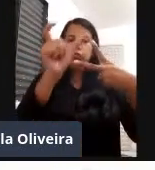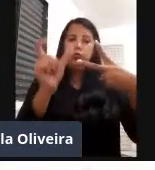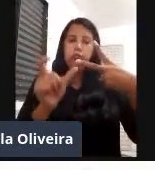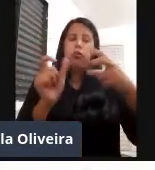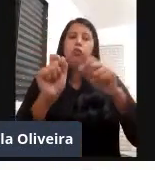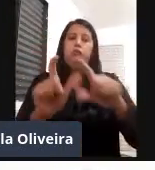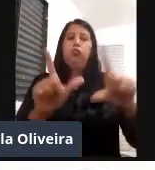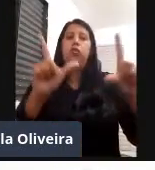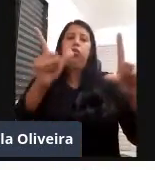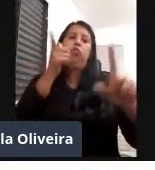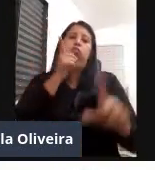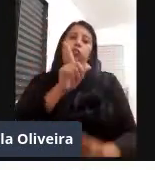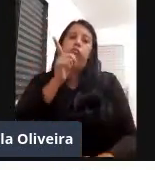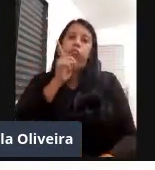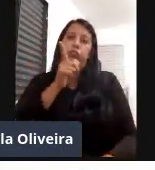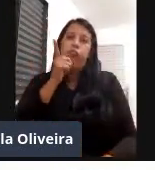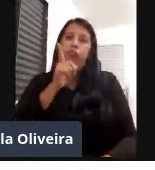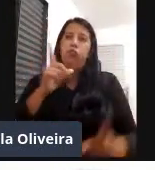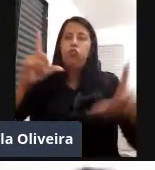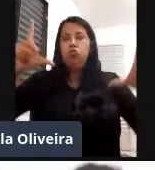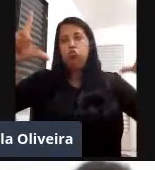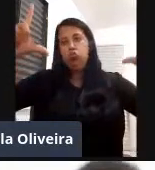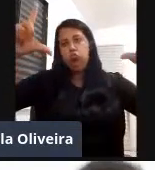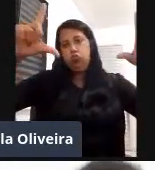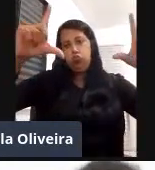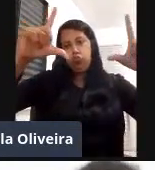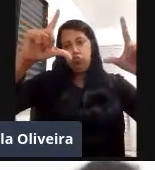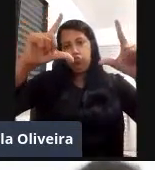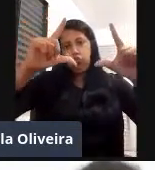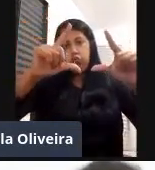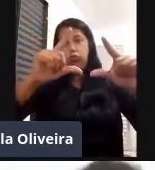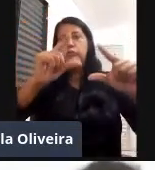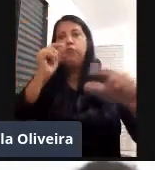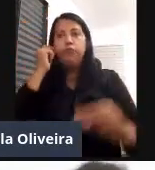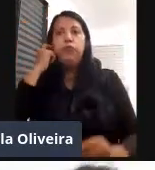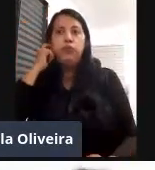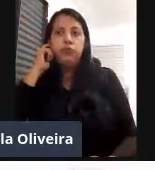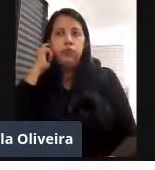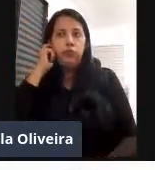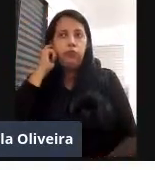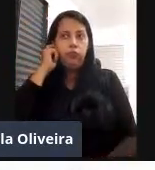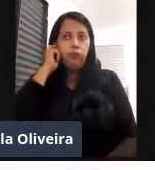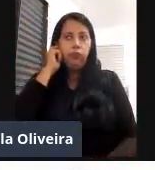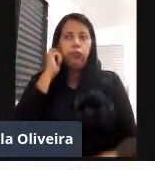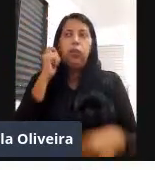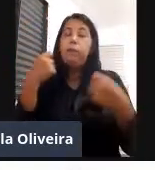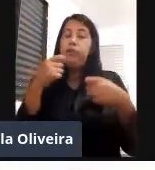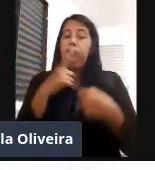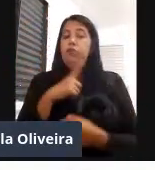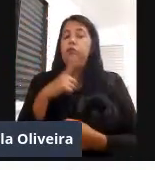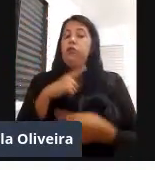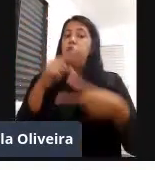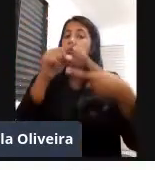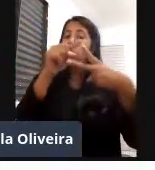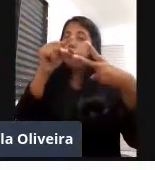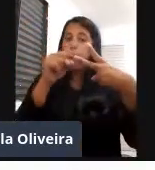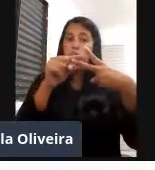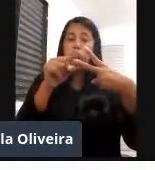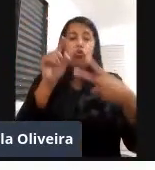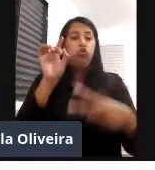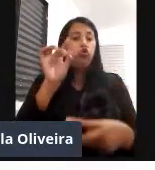consegue observar aqui, ó, ele vai ser, tem que ter um e o outro. Não pode ser